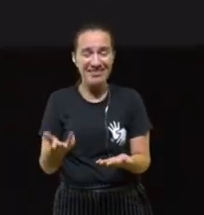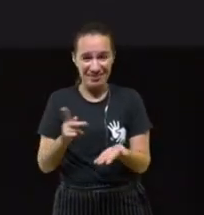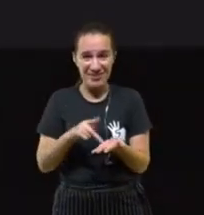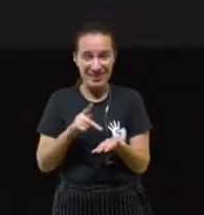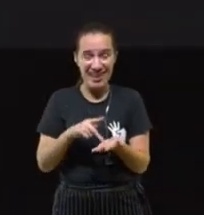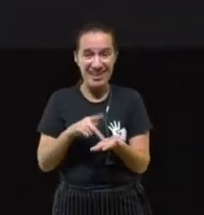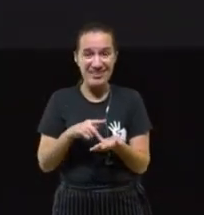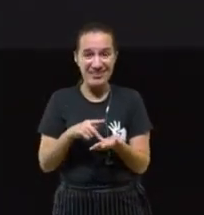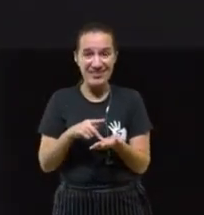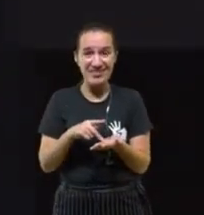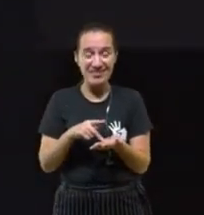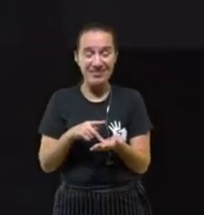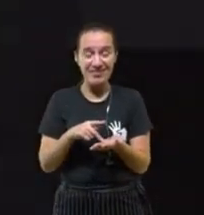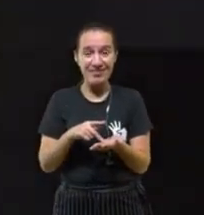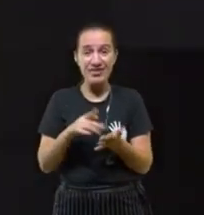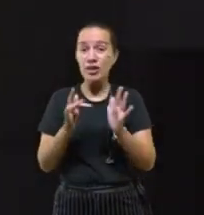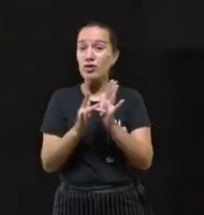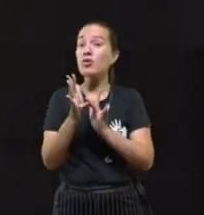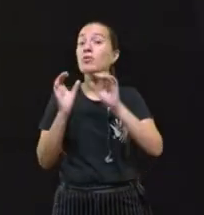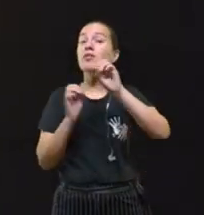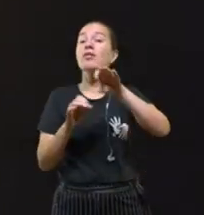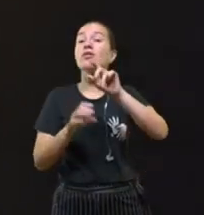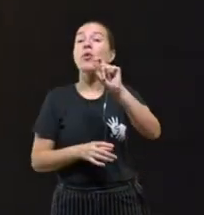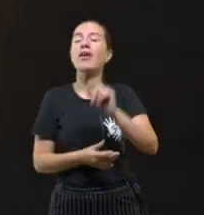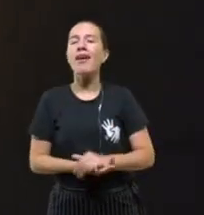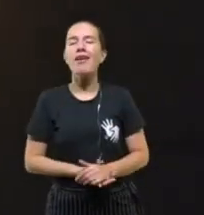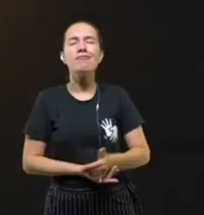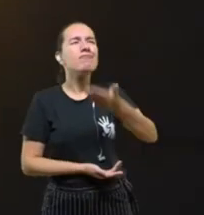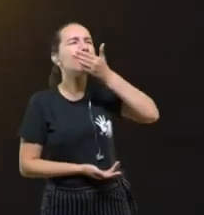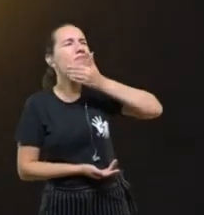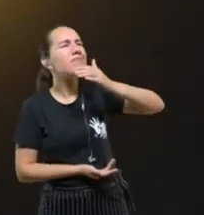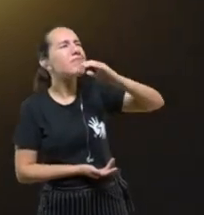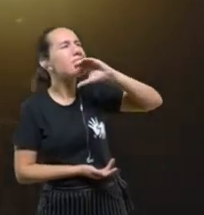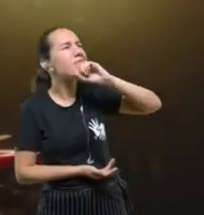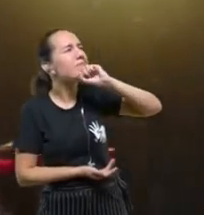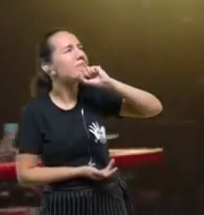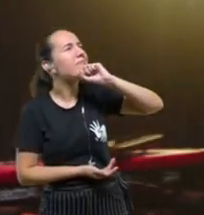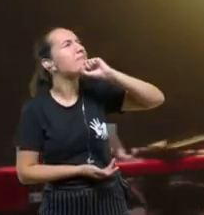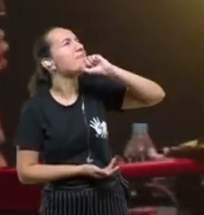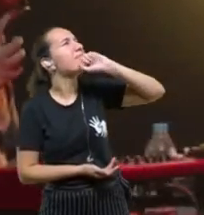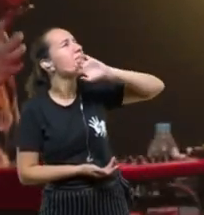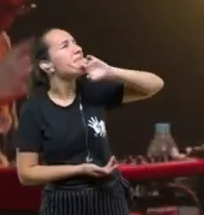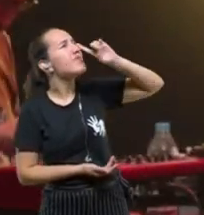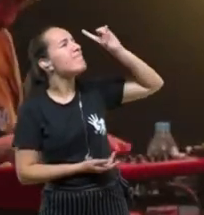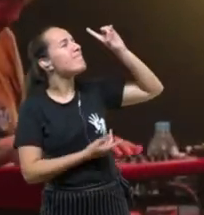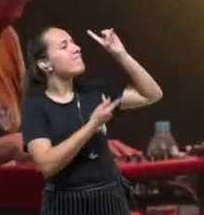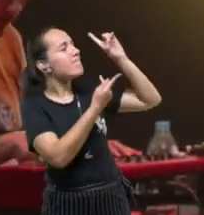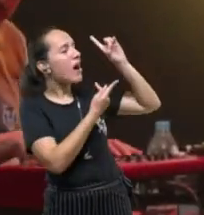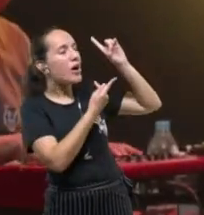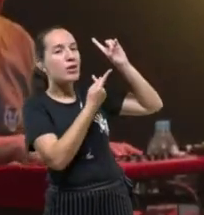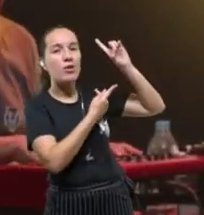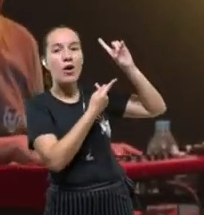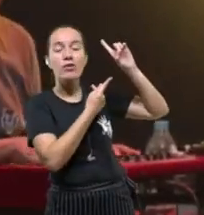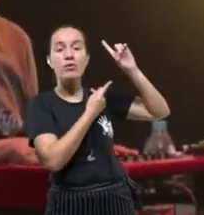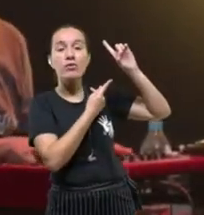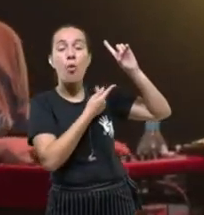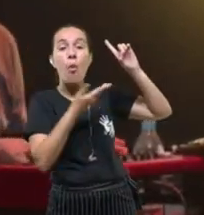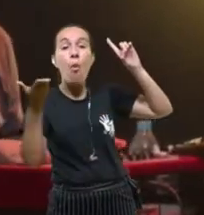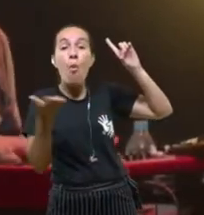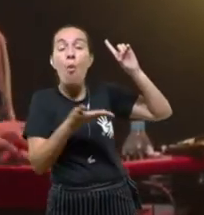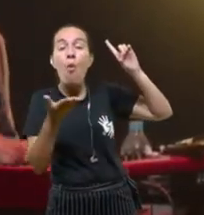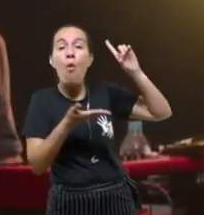falou assim: quando você ora, ore assim: Pai nosso, então ele falou: nos dá